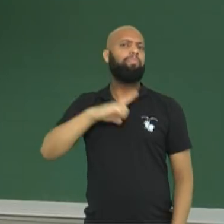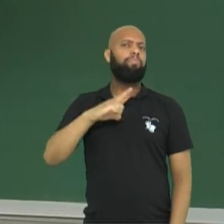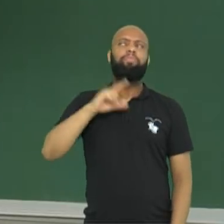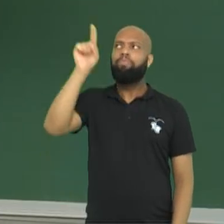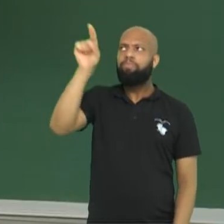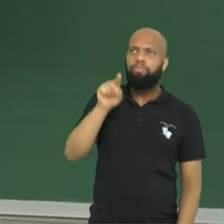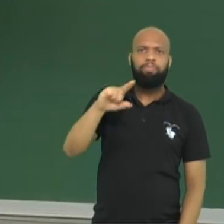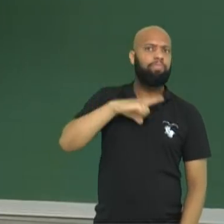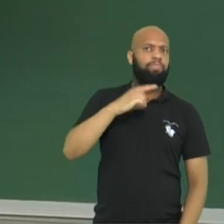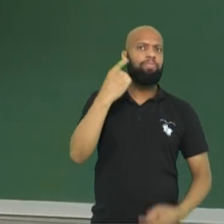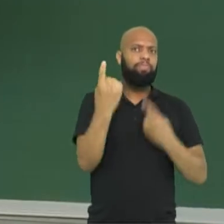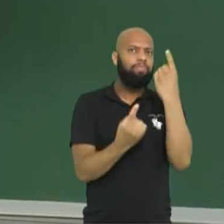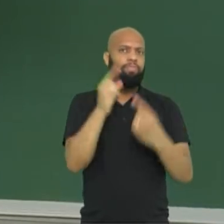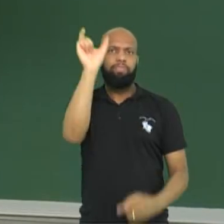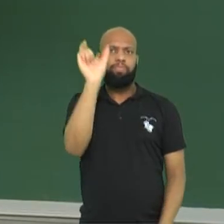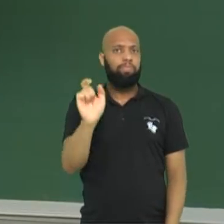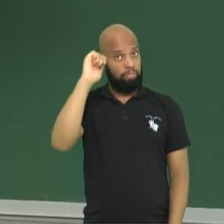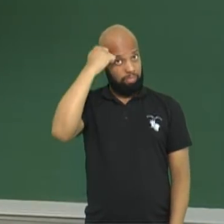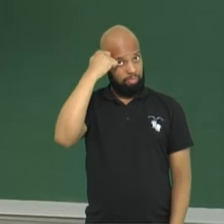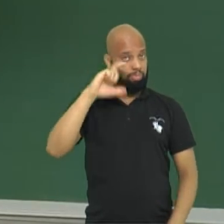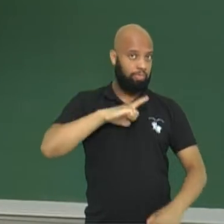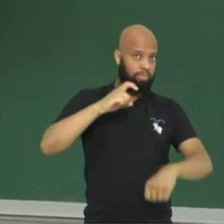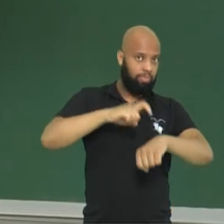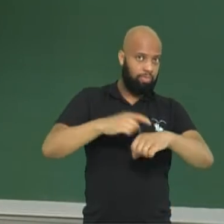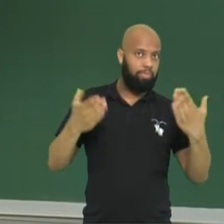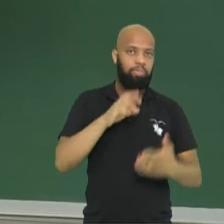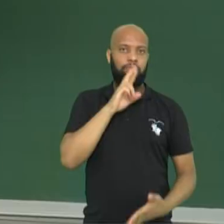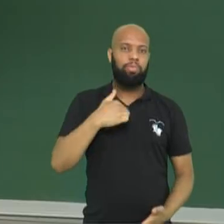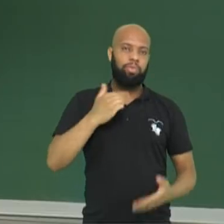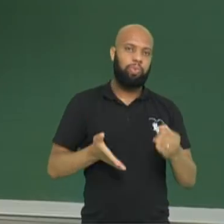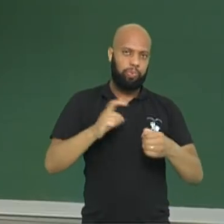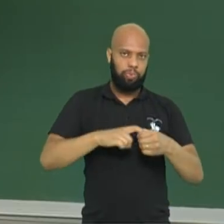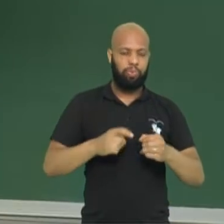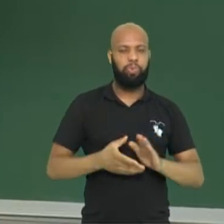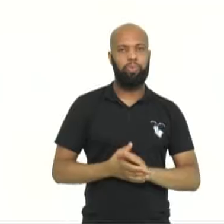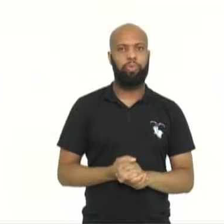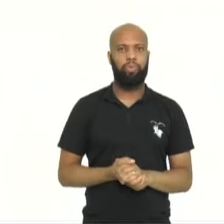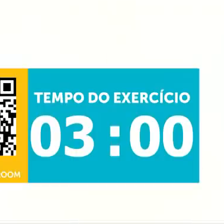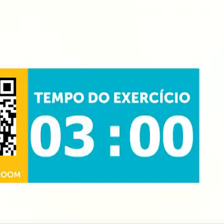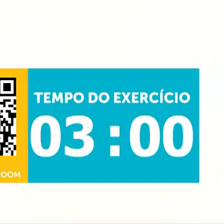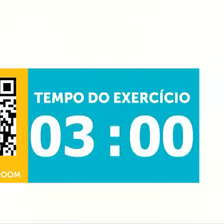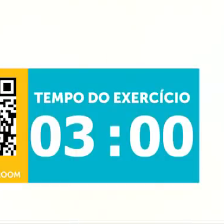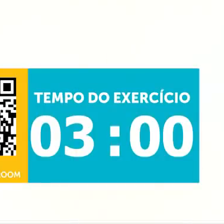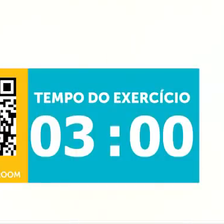foi utilizado em cada uma dessas palavras que estão destacadas? Um tempinho e já retornamos.